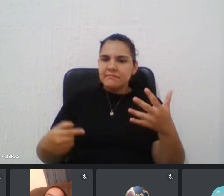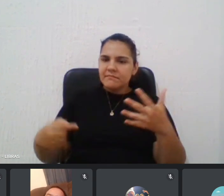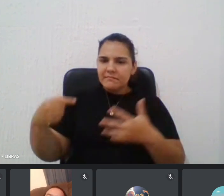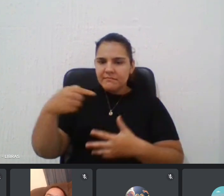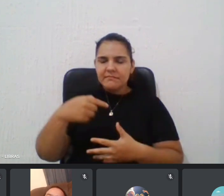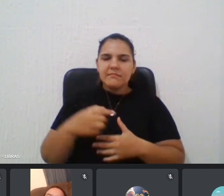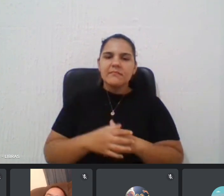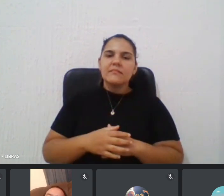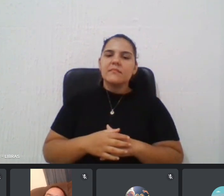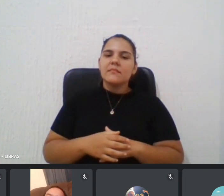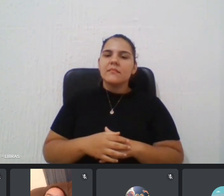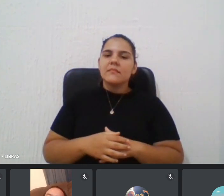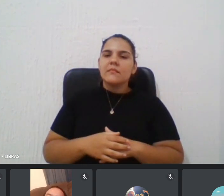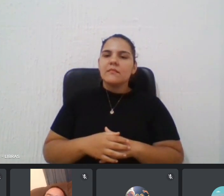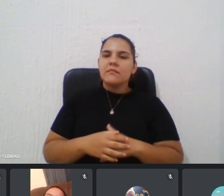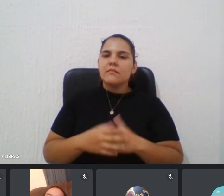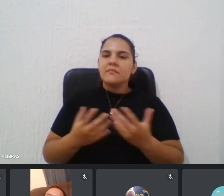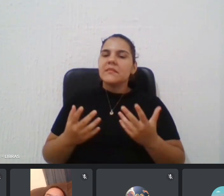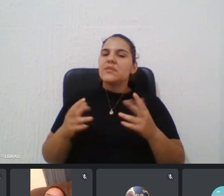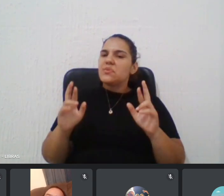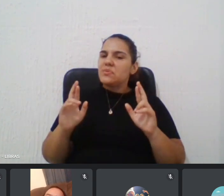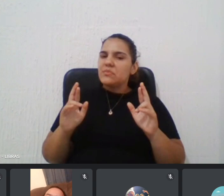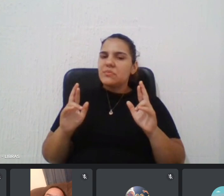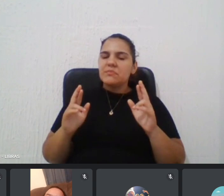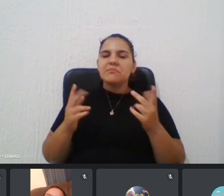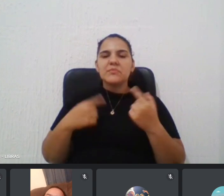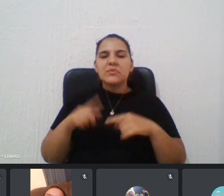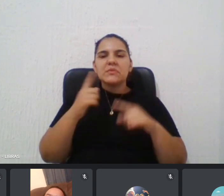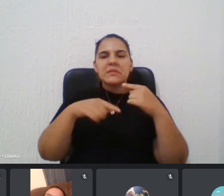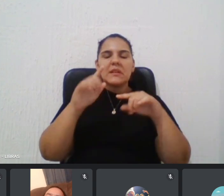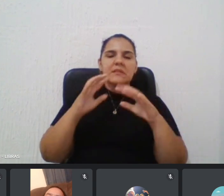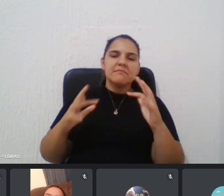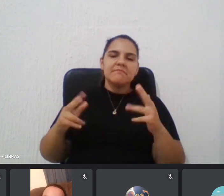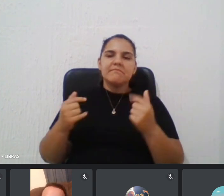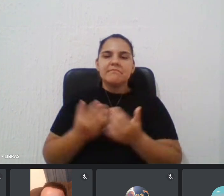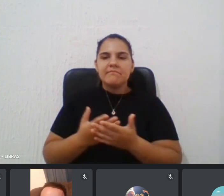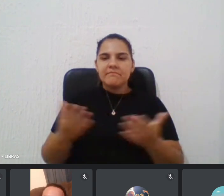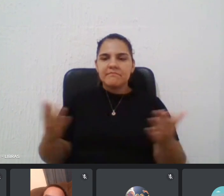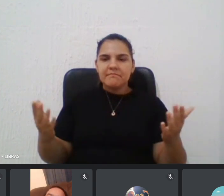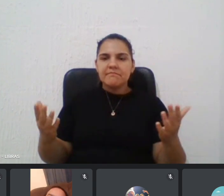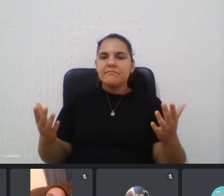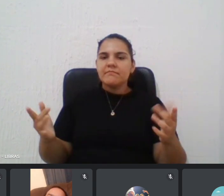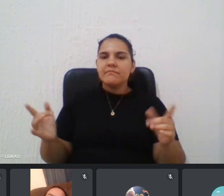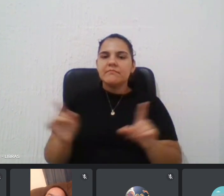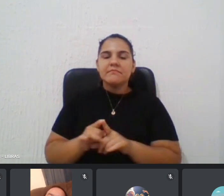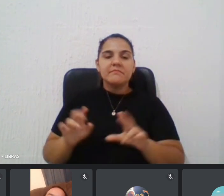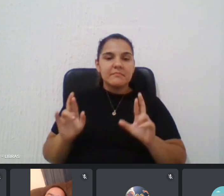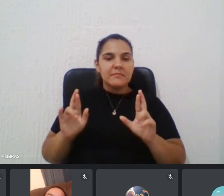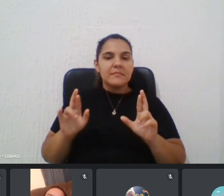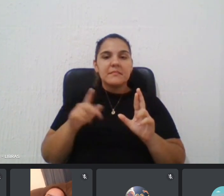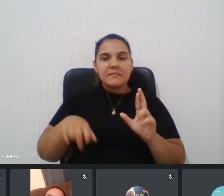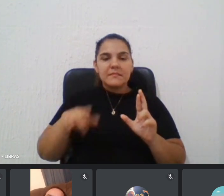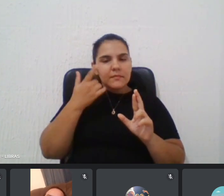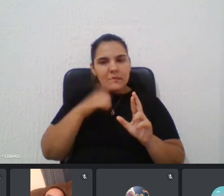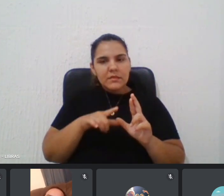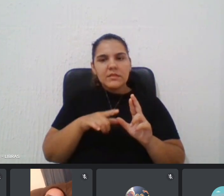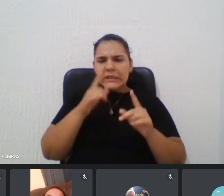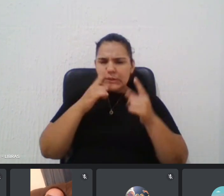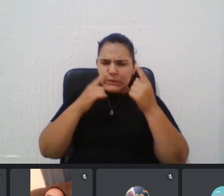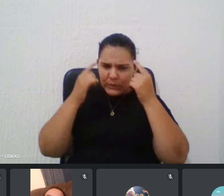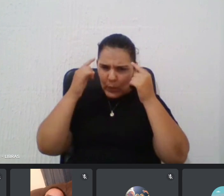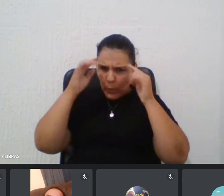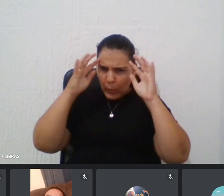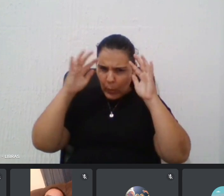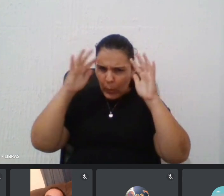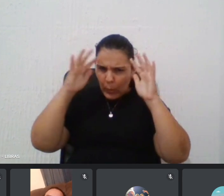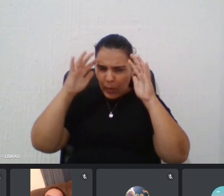todas. Mary, sucesso para você, muito obrigada por se fazer presente aqui também, eu espero que você consiga realizar seus sonhos culturais também